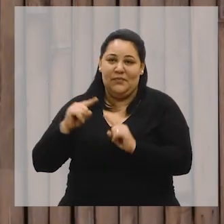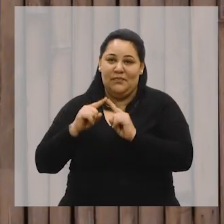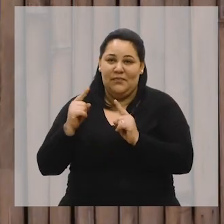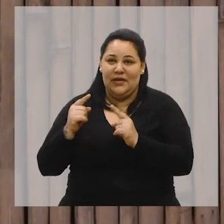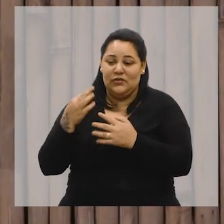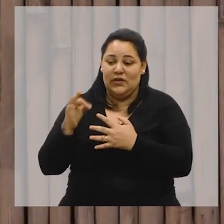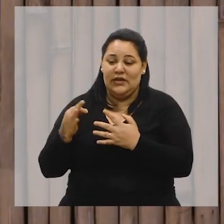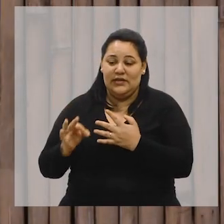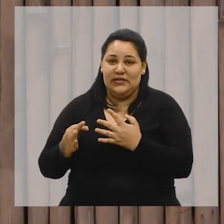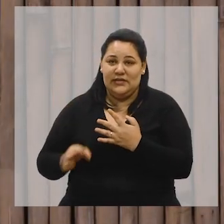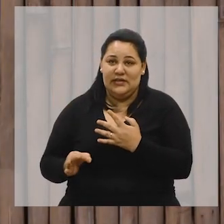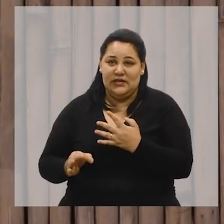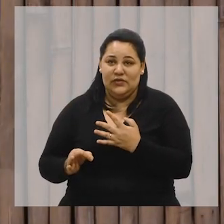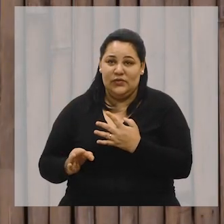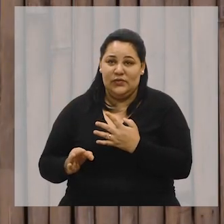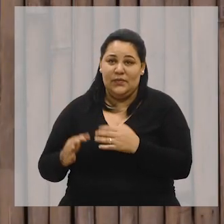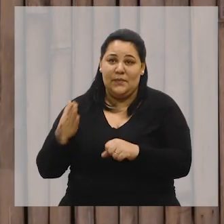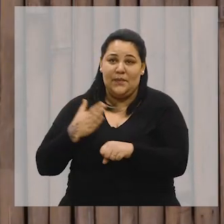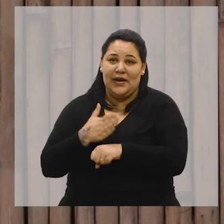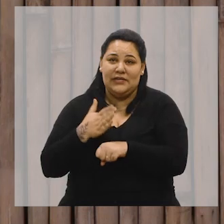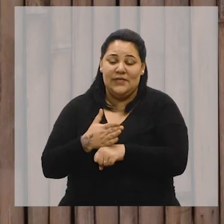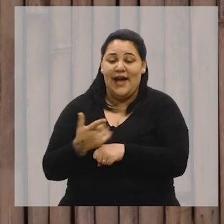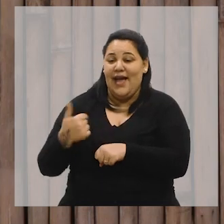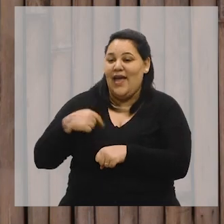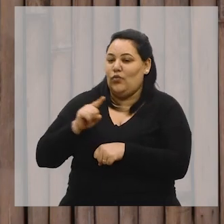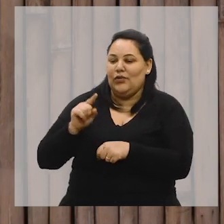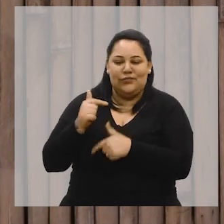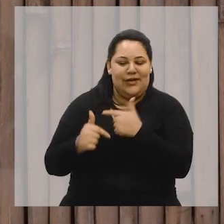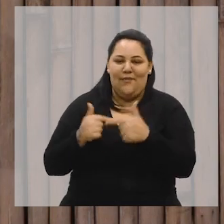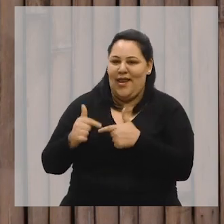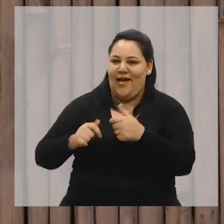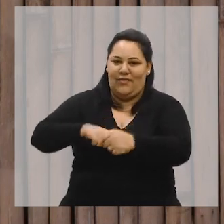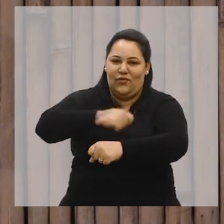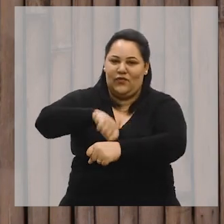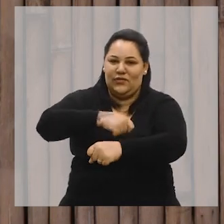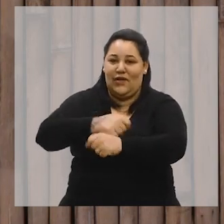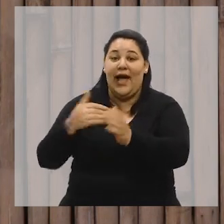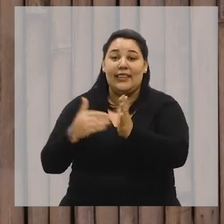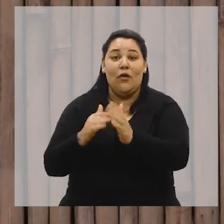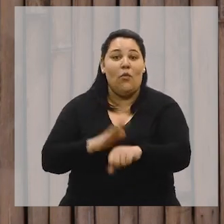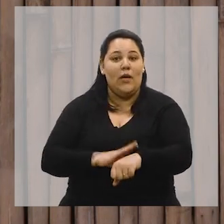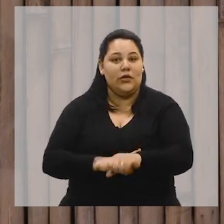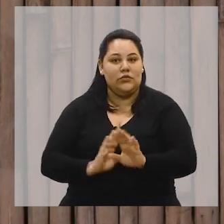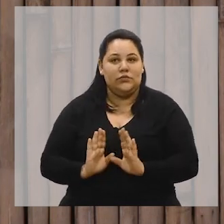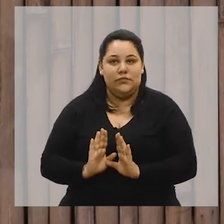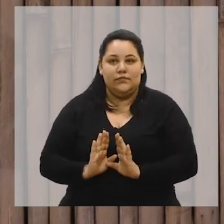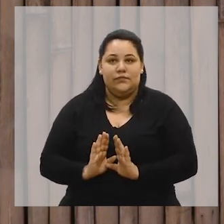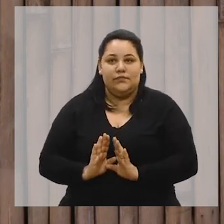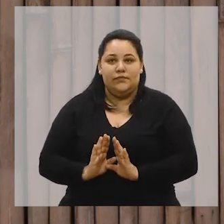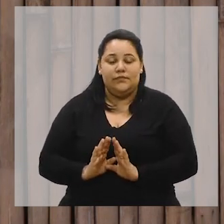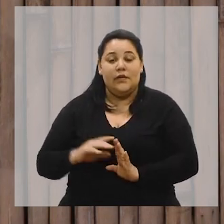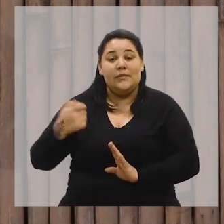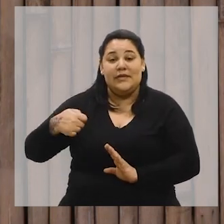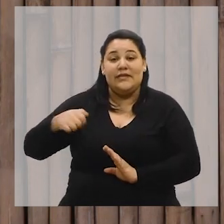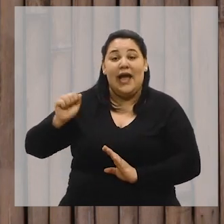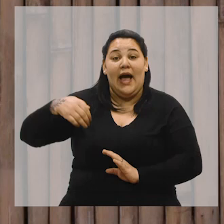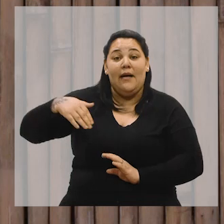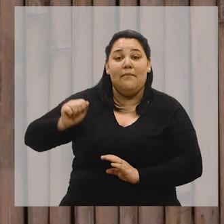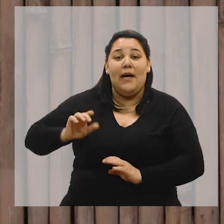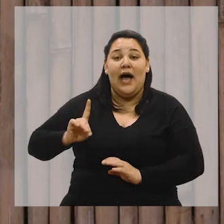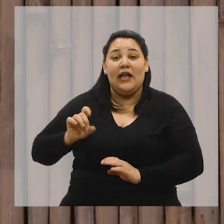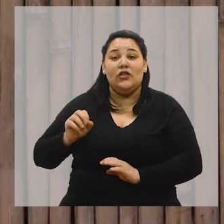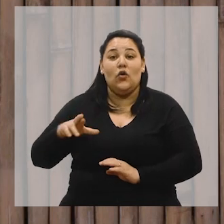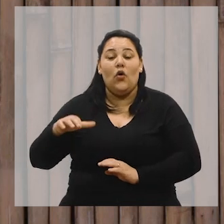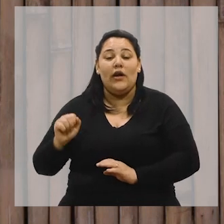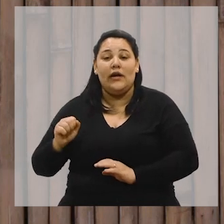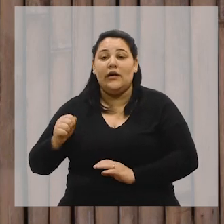requisitos para participar do MasterChef Amadores é eu não trabalhar com gastronomia. Até o momento. Eu devia ser amadora,